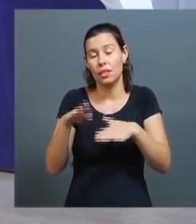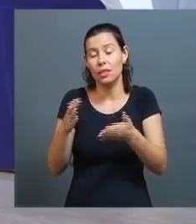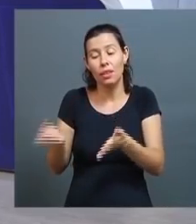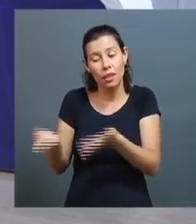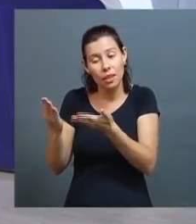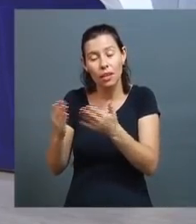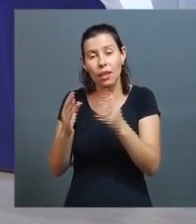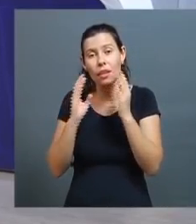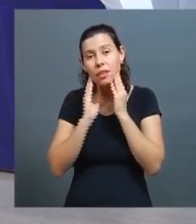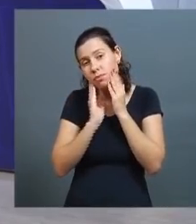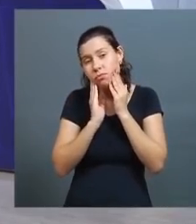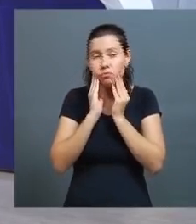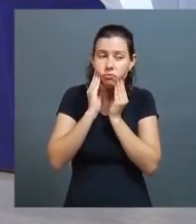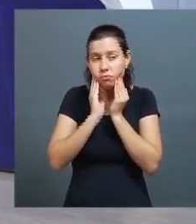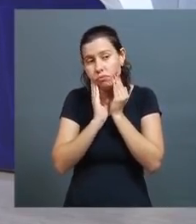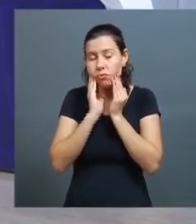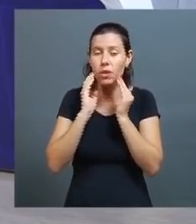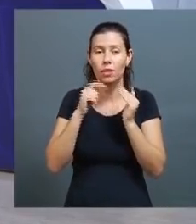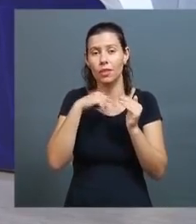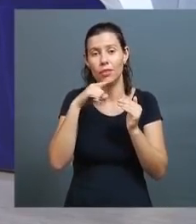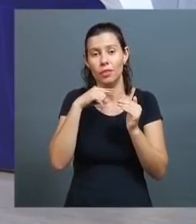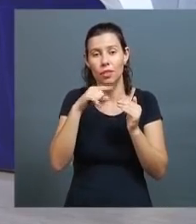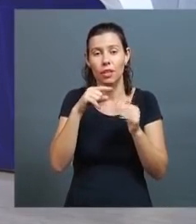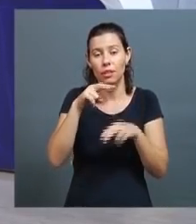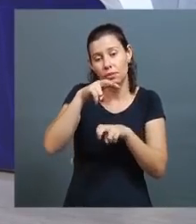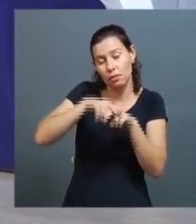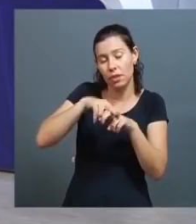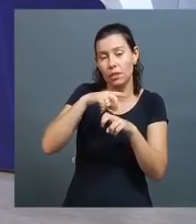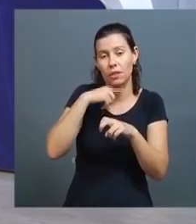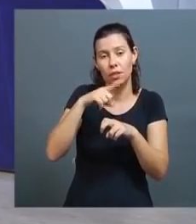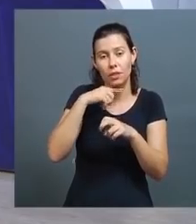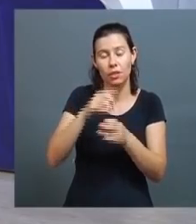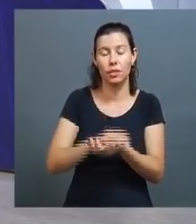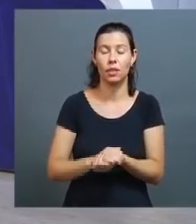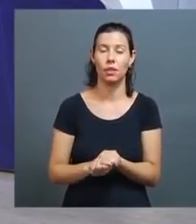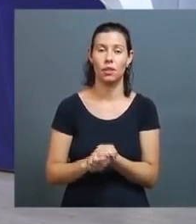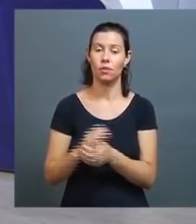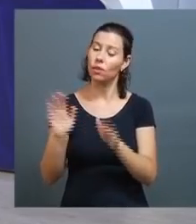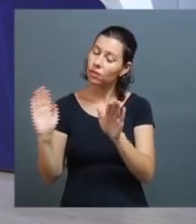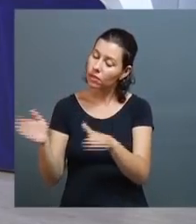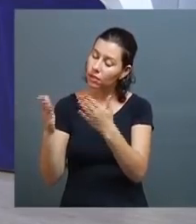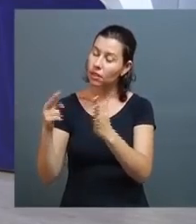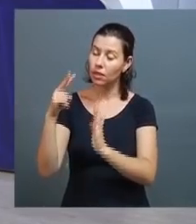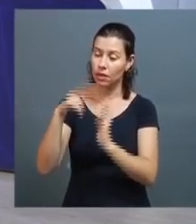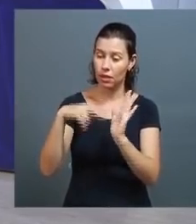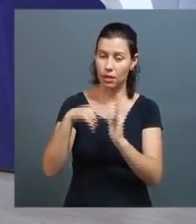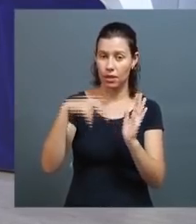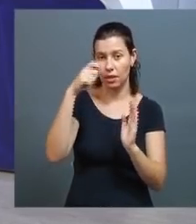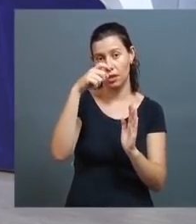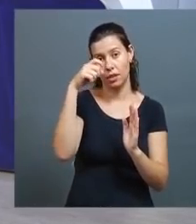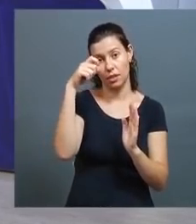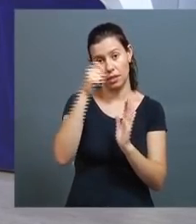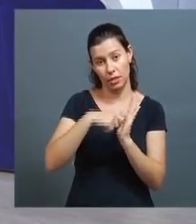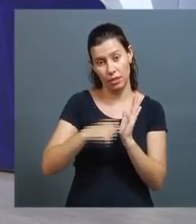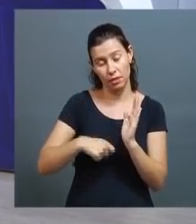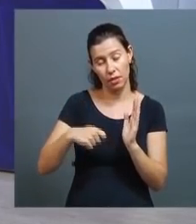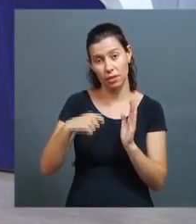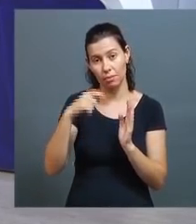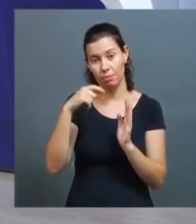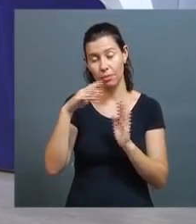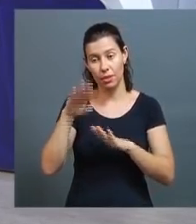senta. Vou estimular a criança a ler e escrever, mas ela nem tem os pré-requisitos para alfabetização. Agora, também, se ela